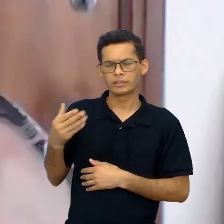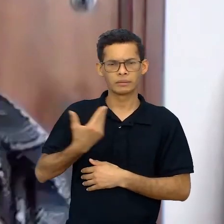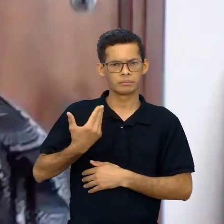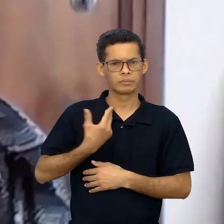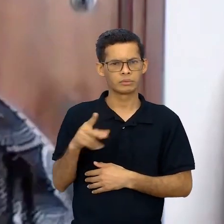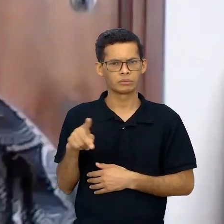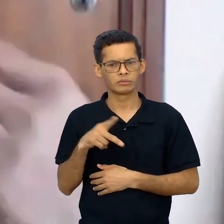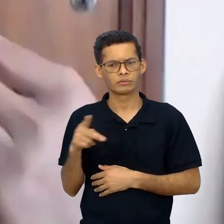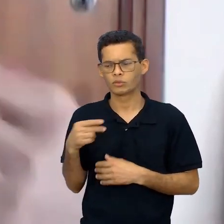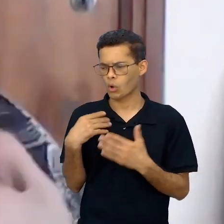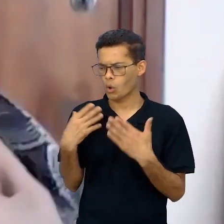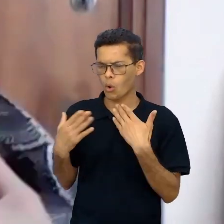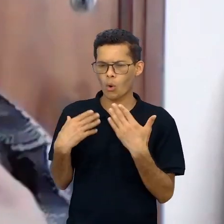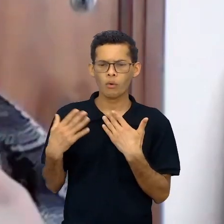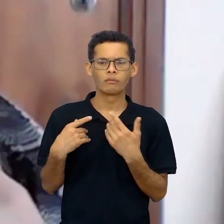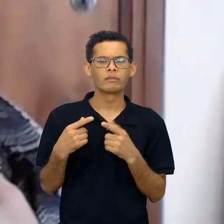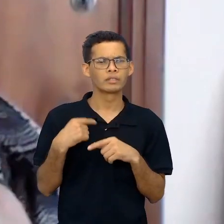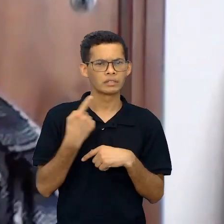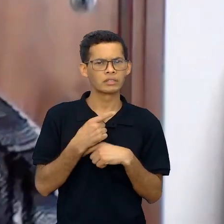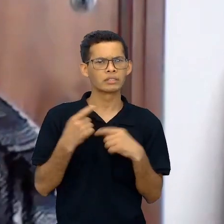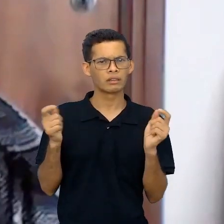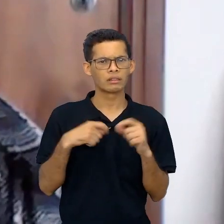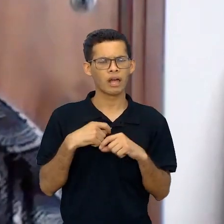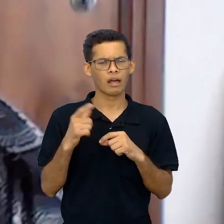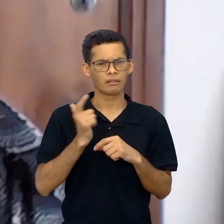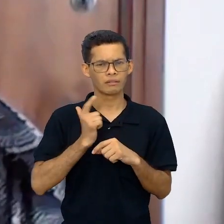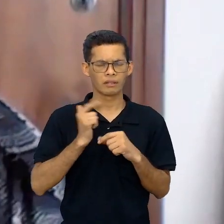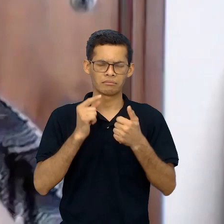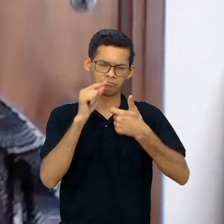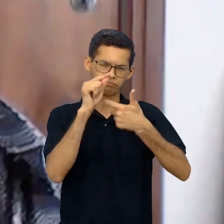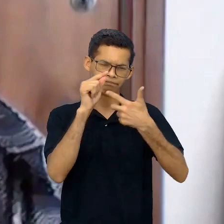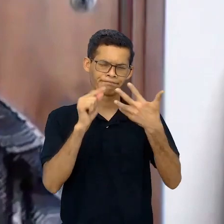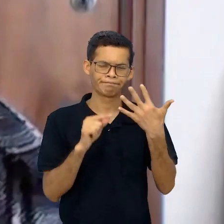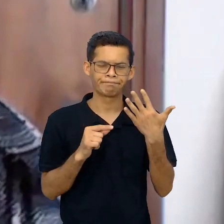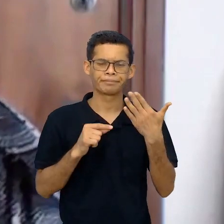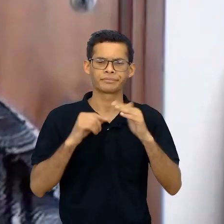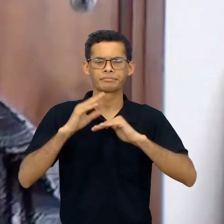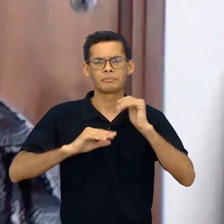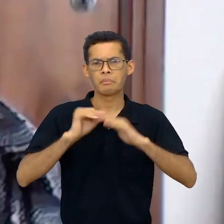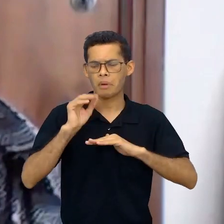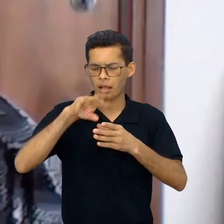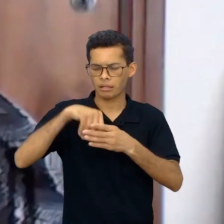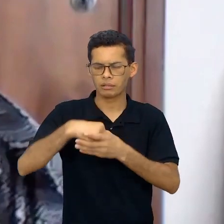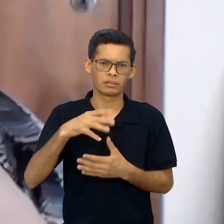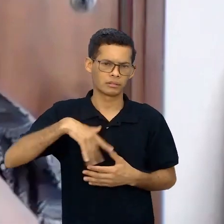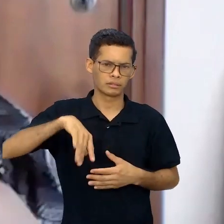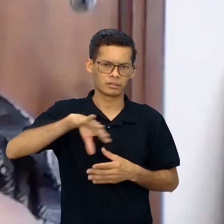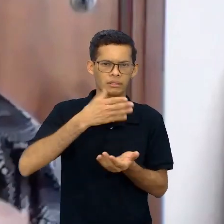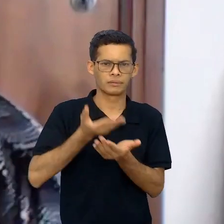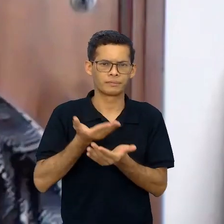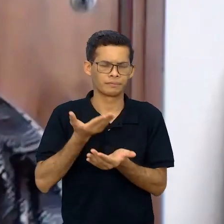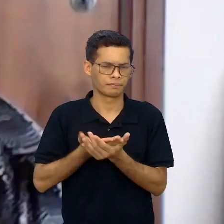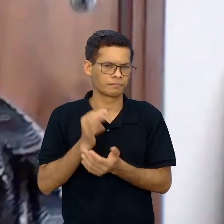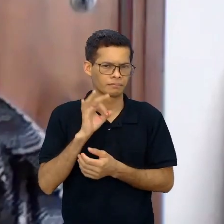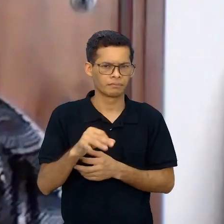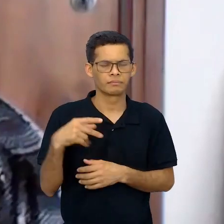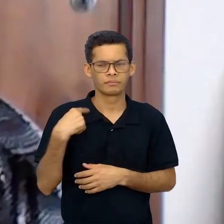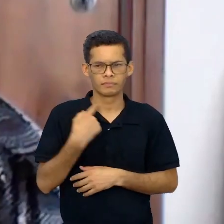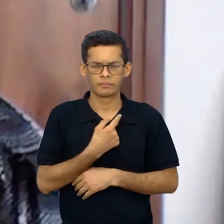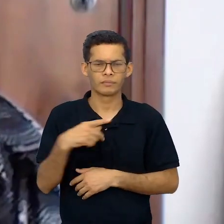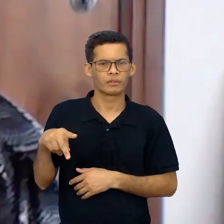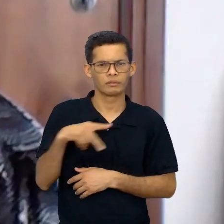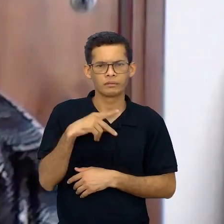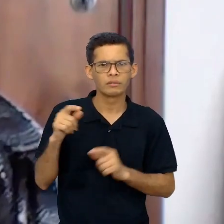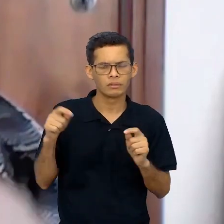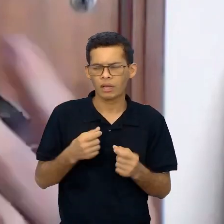que dialogar, muito que conversar, né? Nós temos muita prática da sala de aula para conversar um professor com o